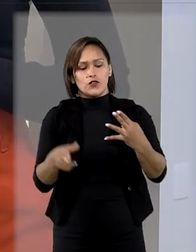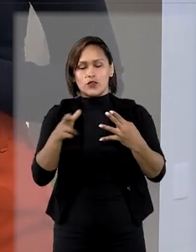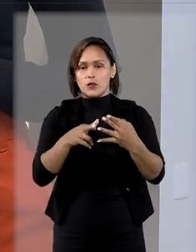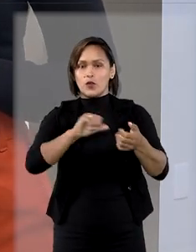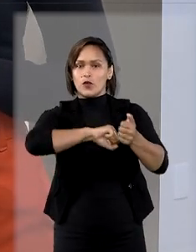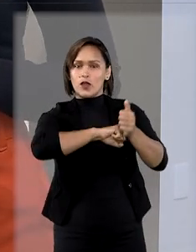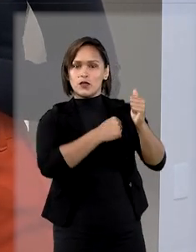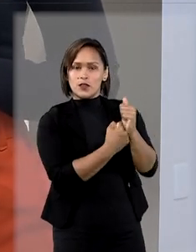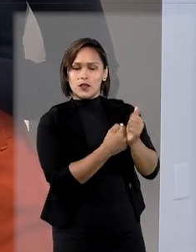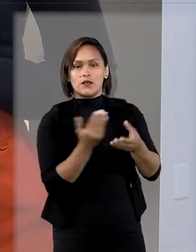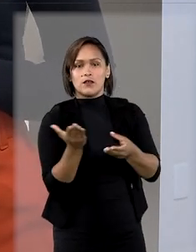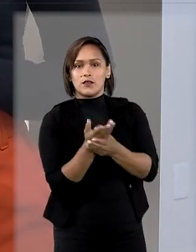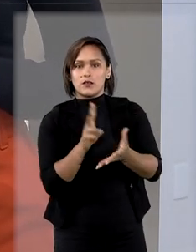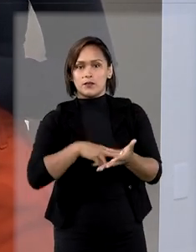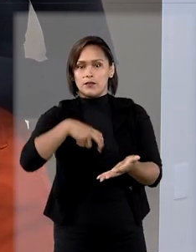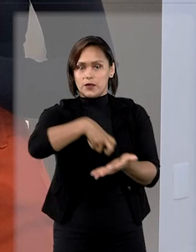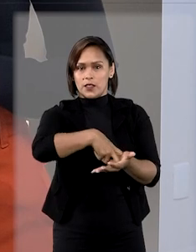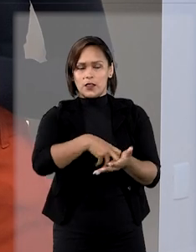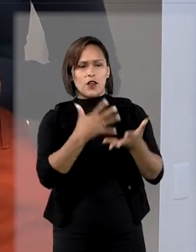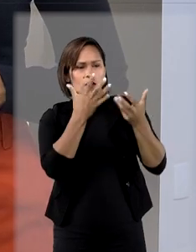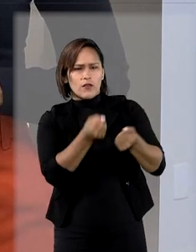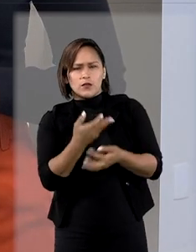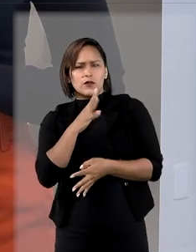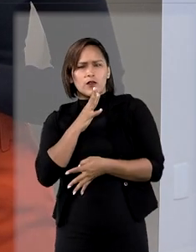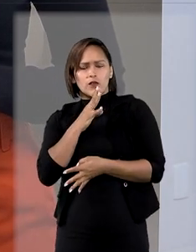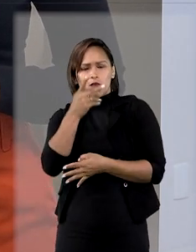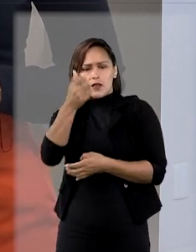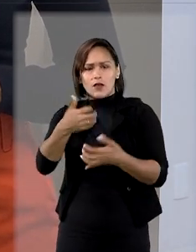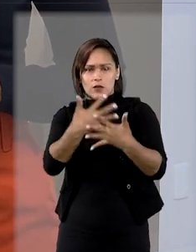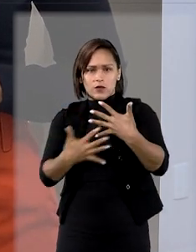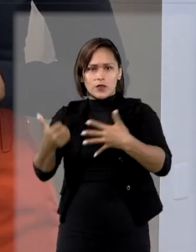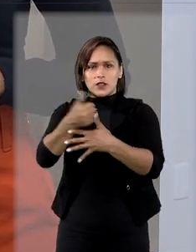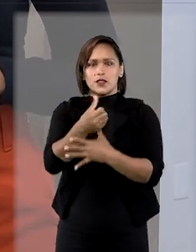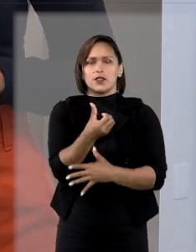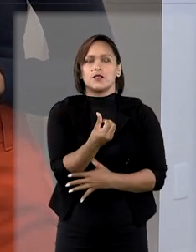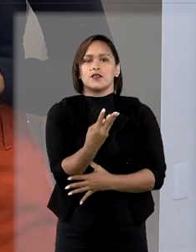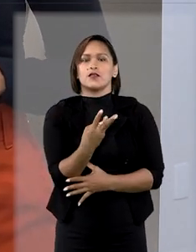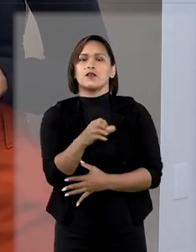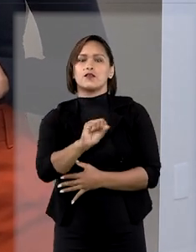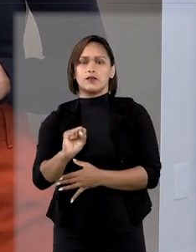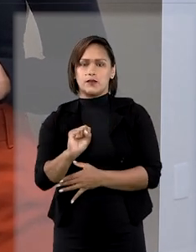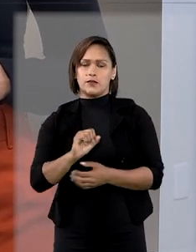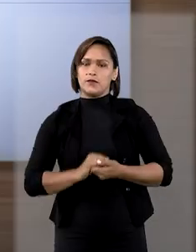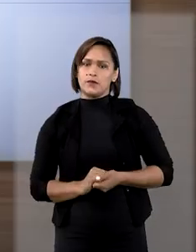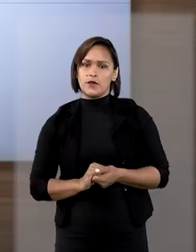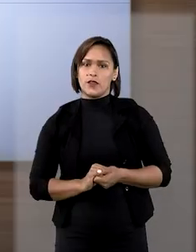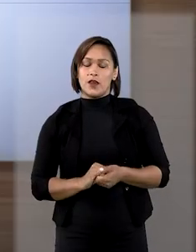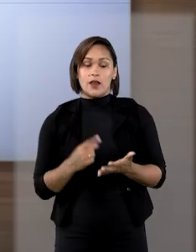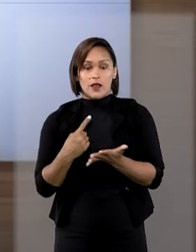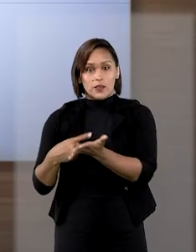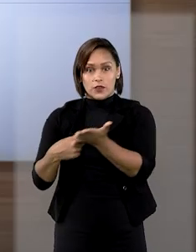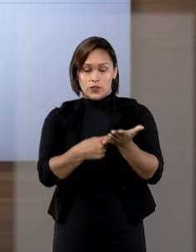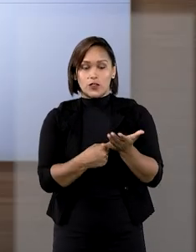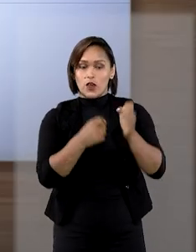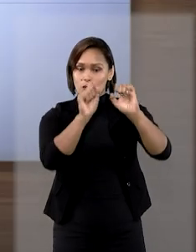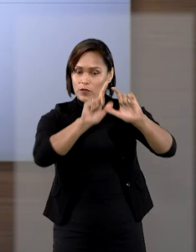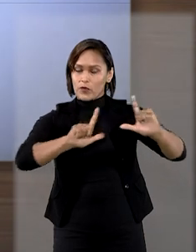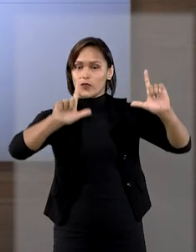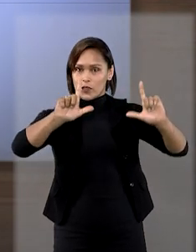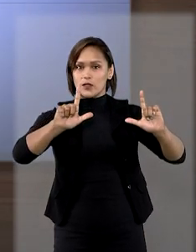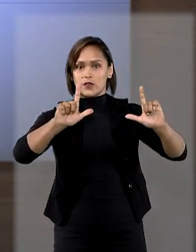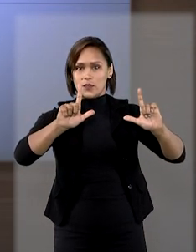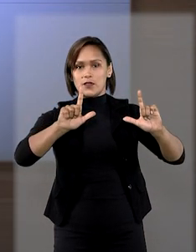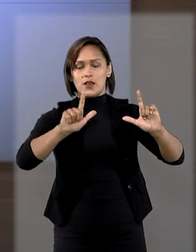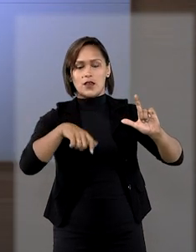de trancamento de ação penal. Vamos ver o que diz a súmula 648. De acordo com o enunciado,